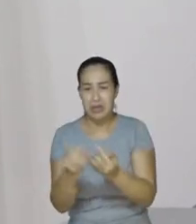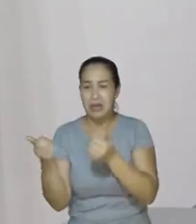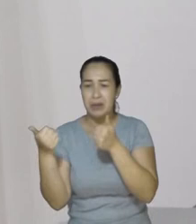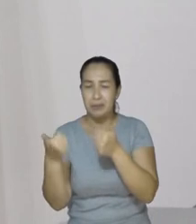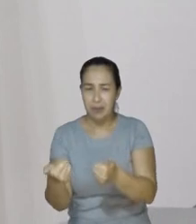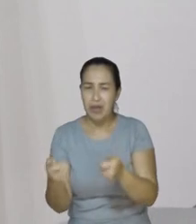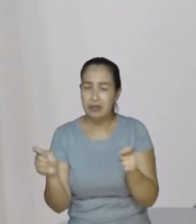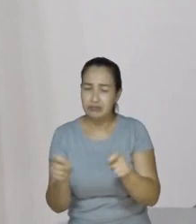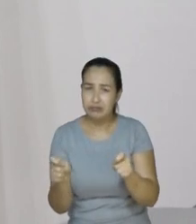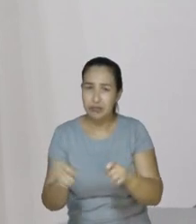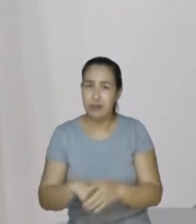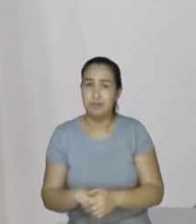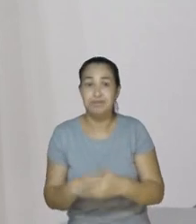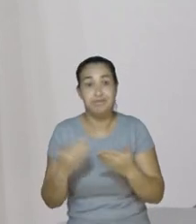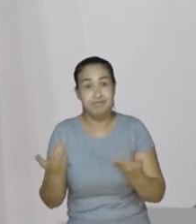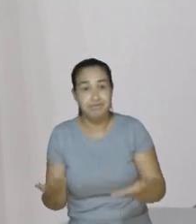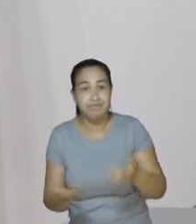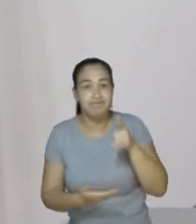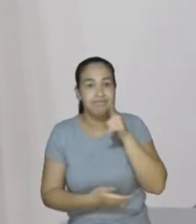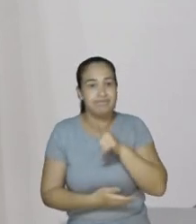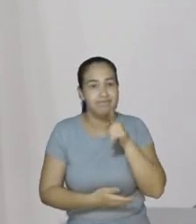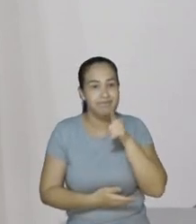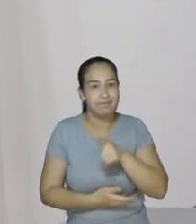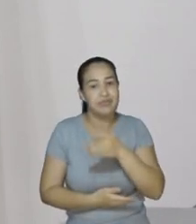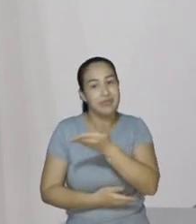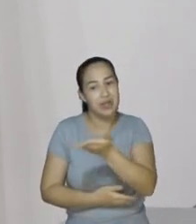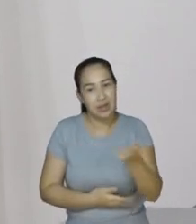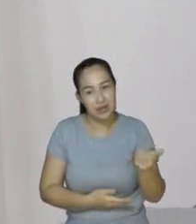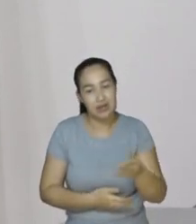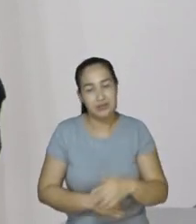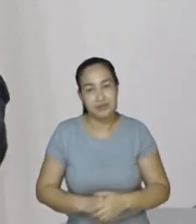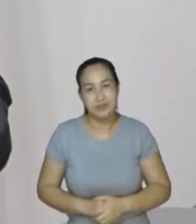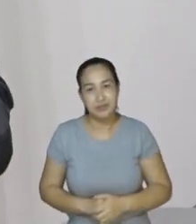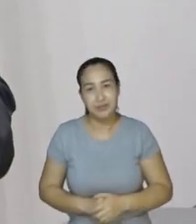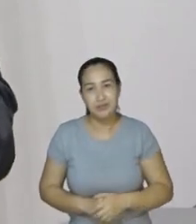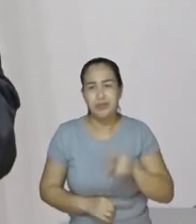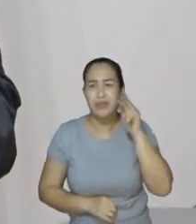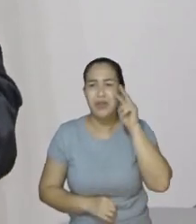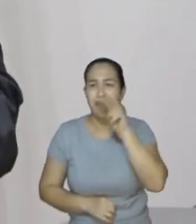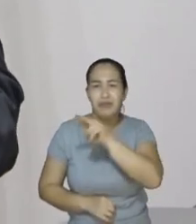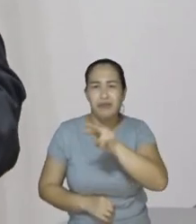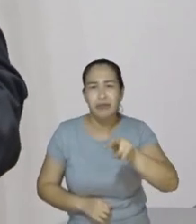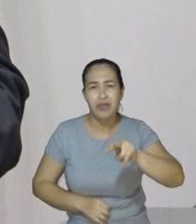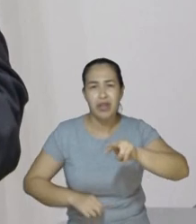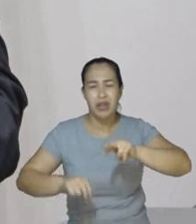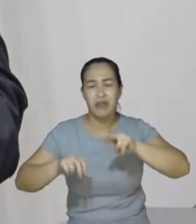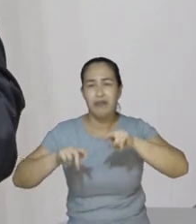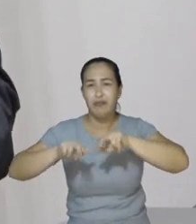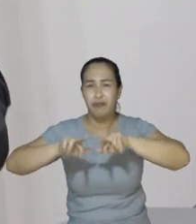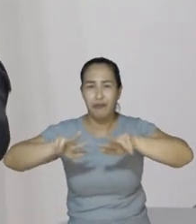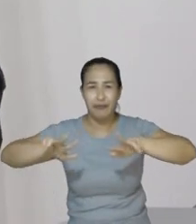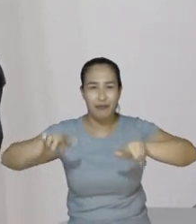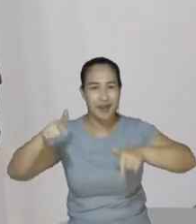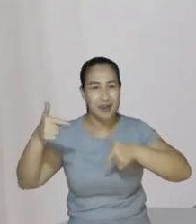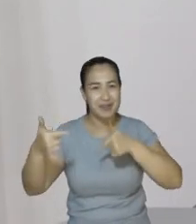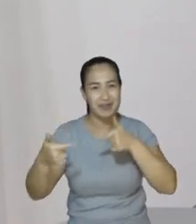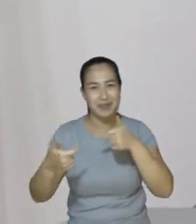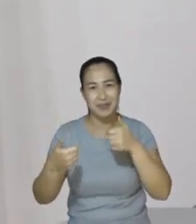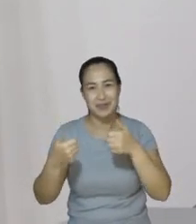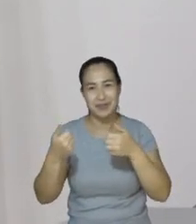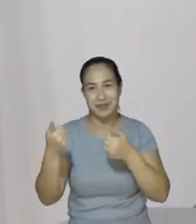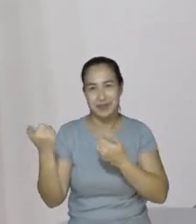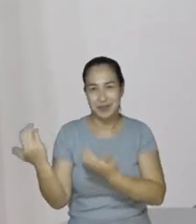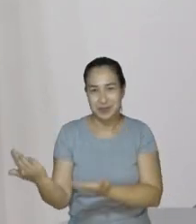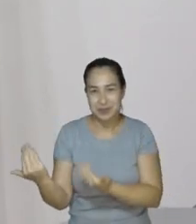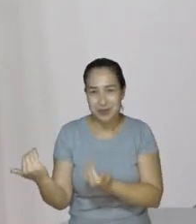sociedade. Com isso, a gente dá oportunidade para as pessoas. E eu vejo aqui vários jovens que fazem parte, né, desse projeto que a Assembleia